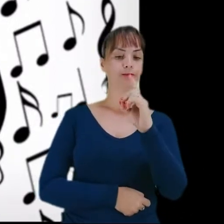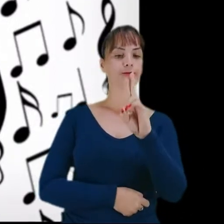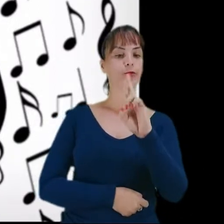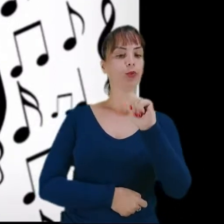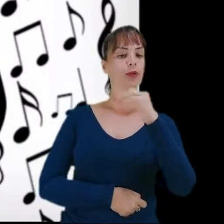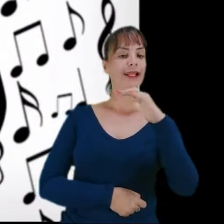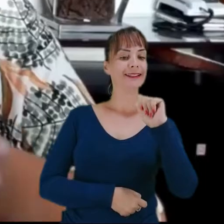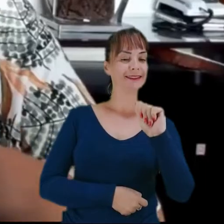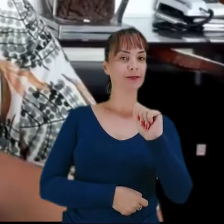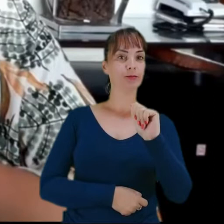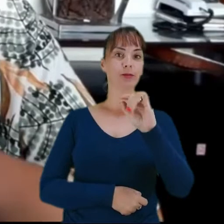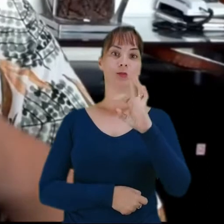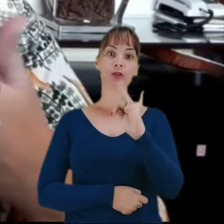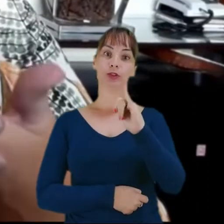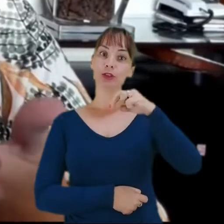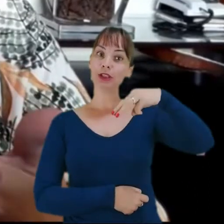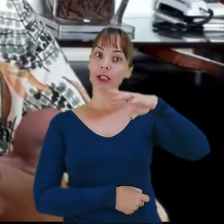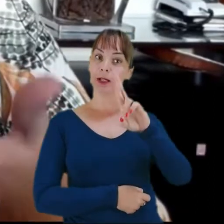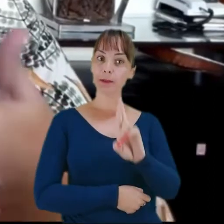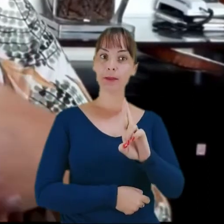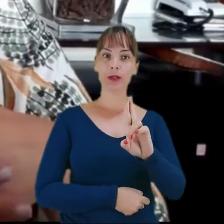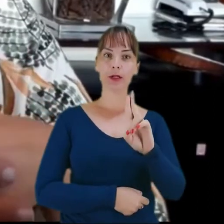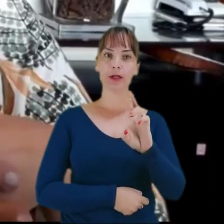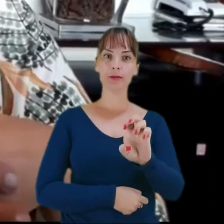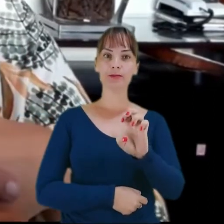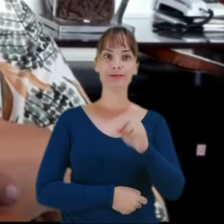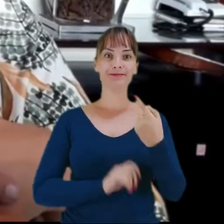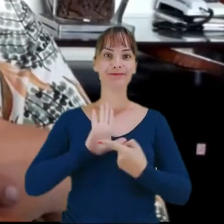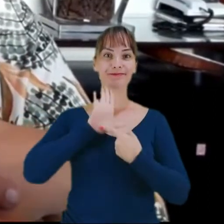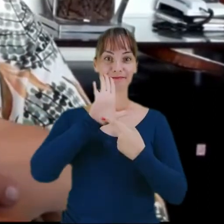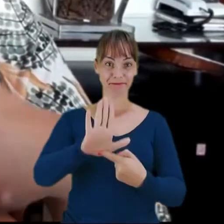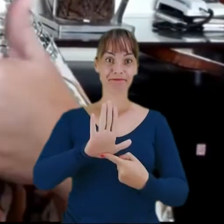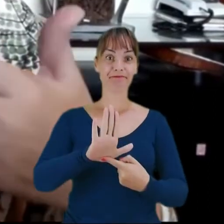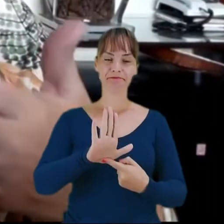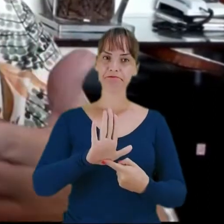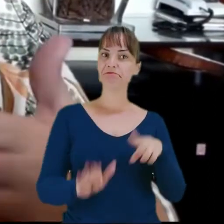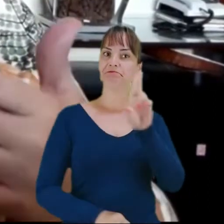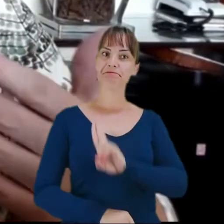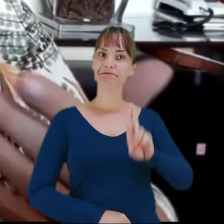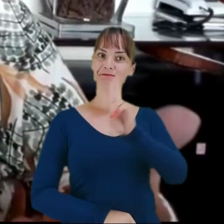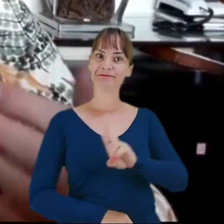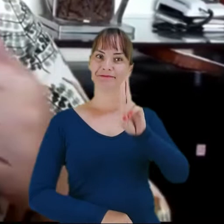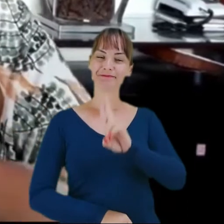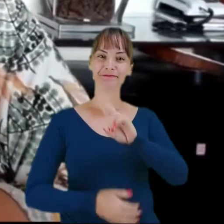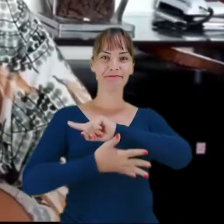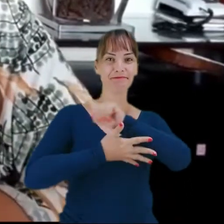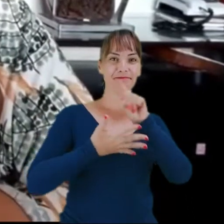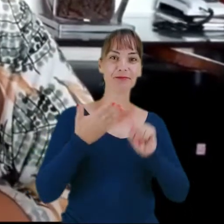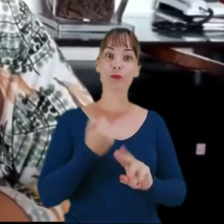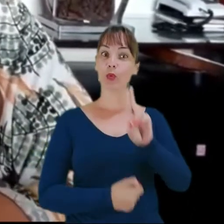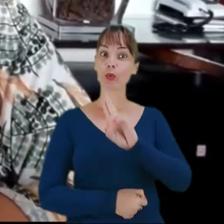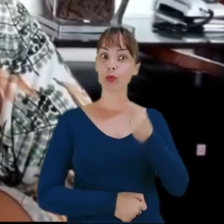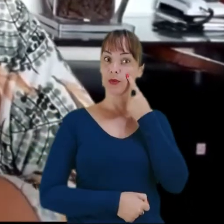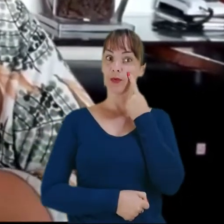e timbre. Eu vou te mostrar na prática esses parâmetros sonoros, que é a altura, a intensidade, a duração e